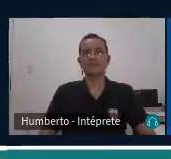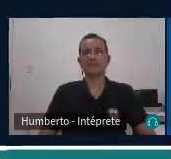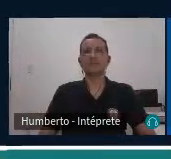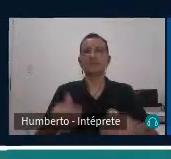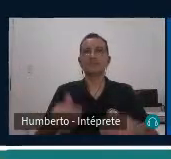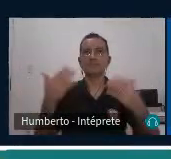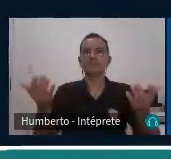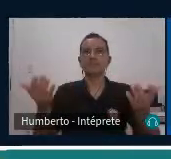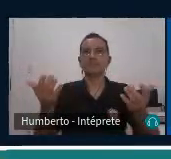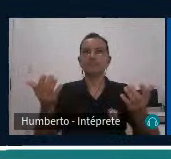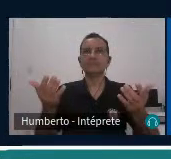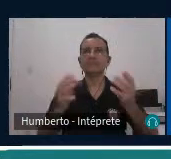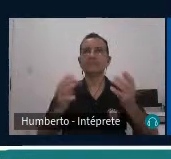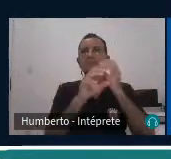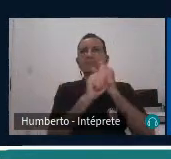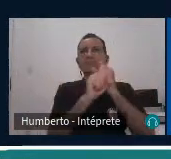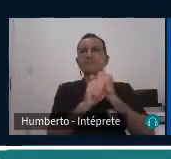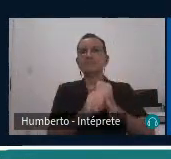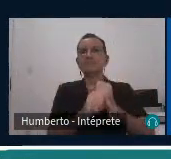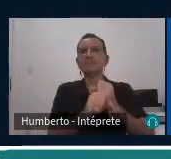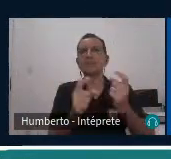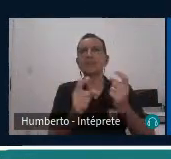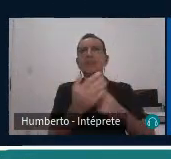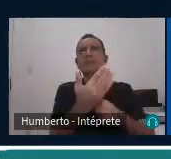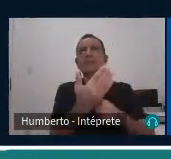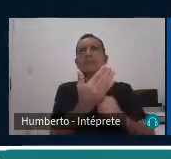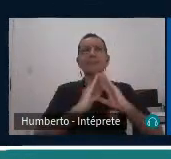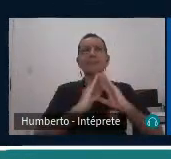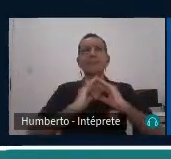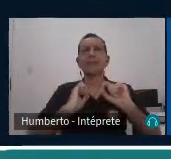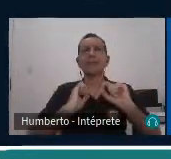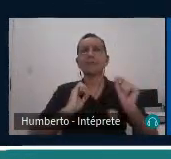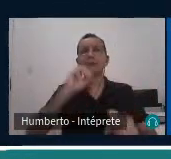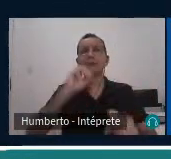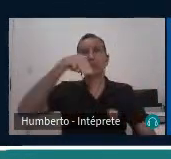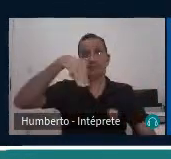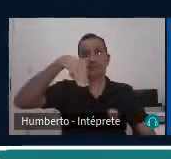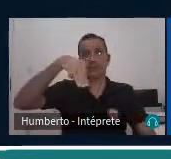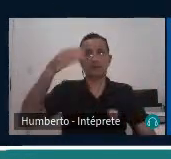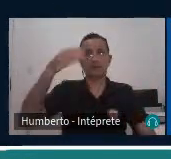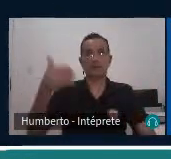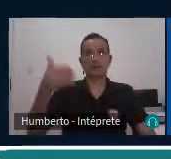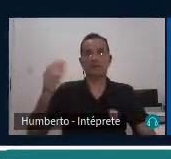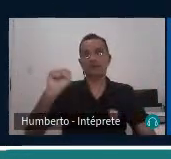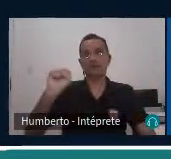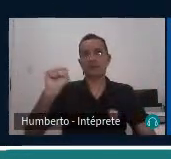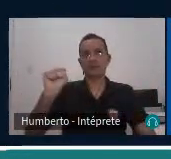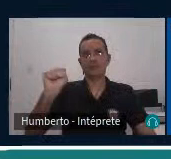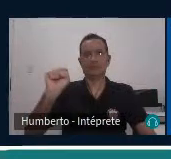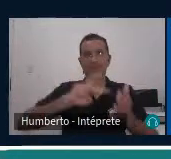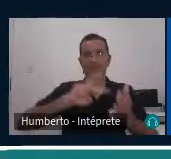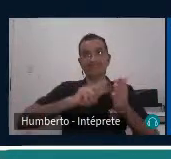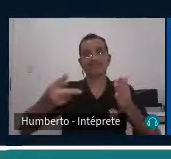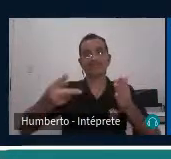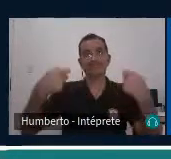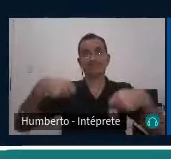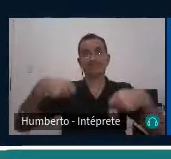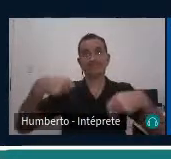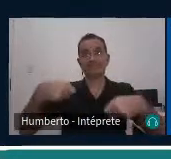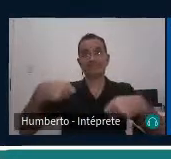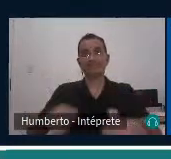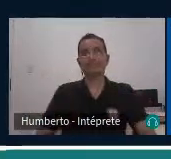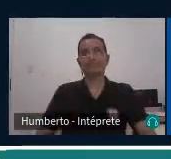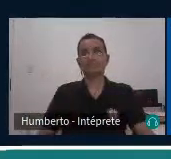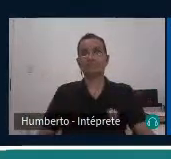questão, ela está pedindo em metros por segundo. Então a gente vai fazer mais uma transformação, que também não é difícil. Nessa transformação, a gente vai pegar